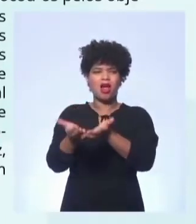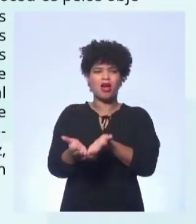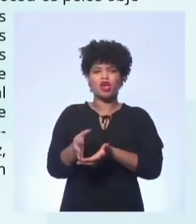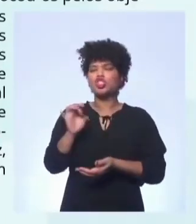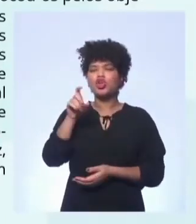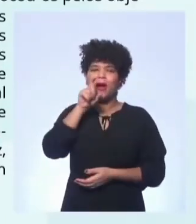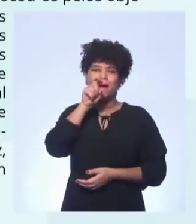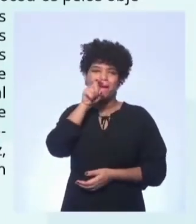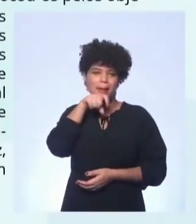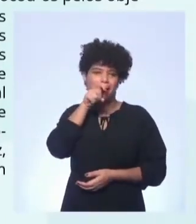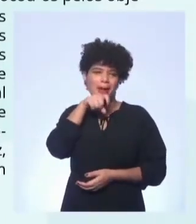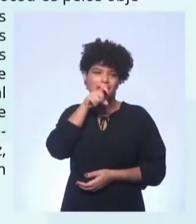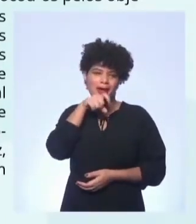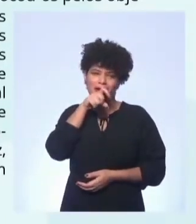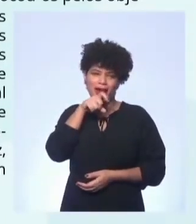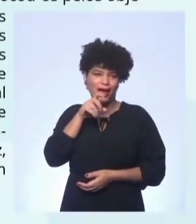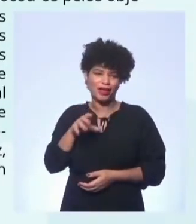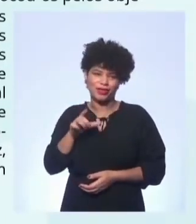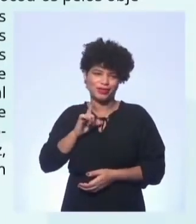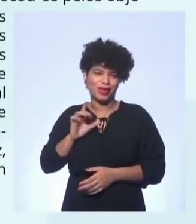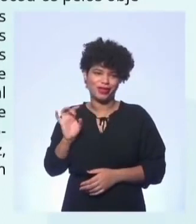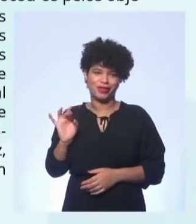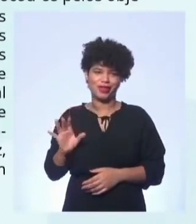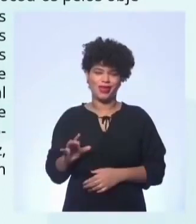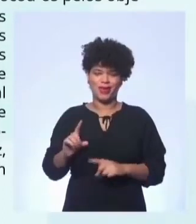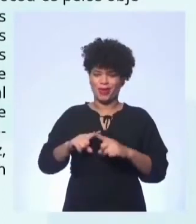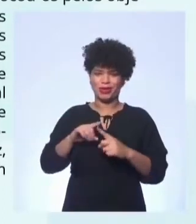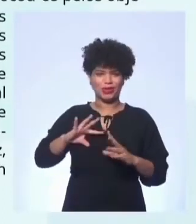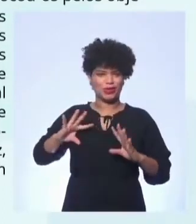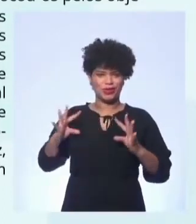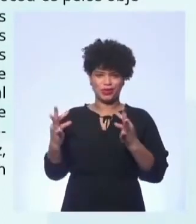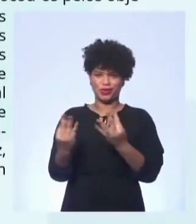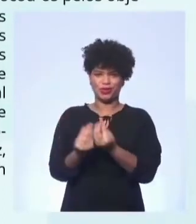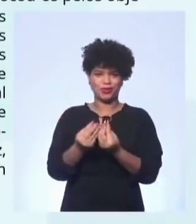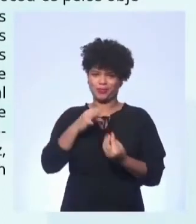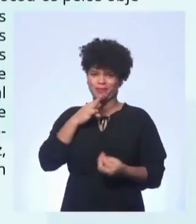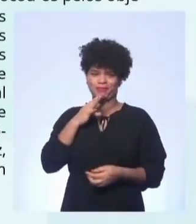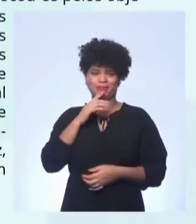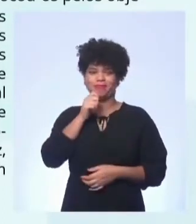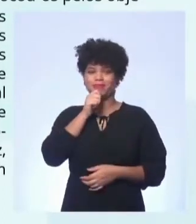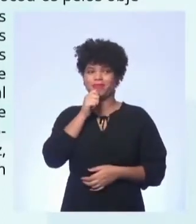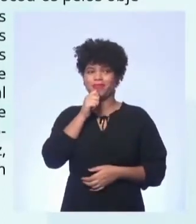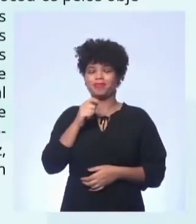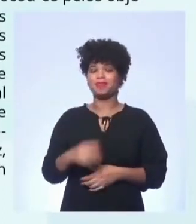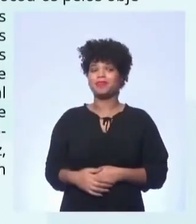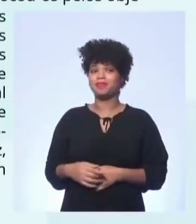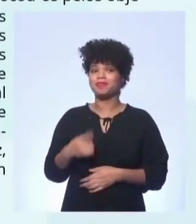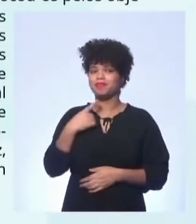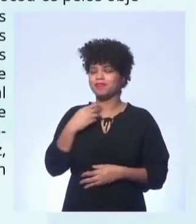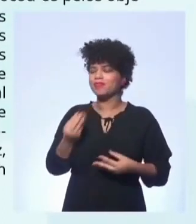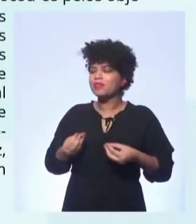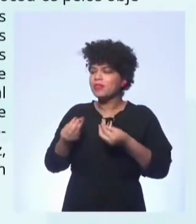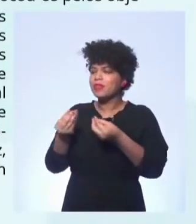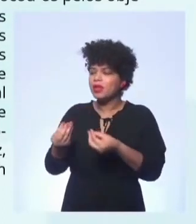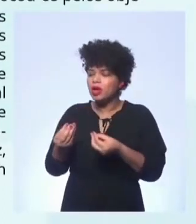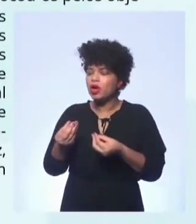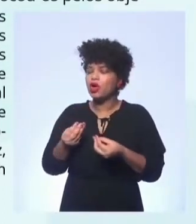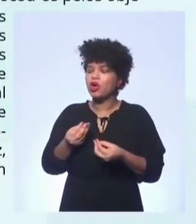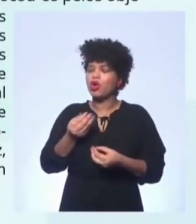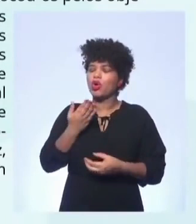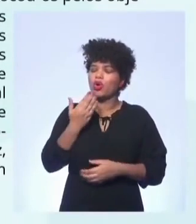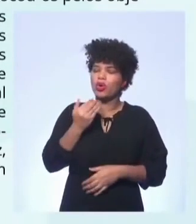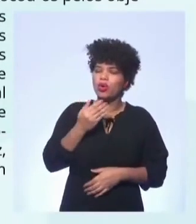de um papagaio que o capitão trazia consigo. Ofereceram-lhes comida e vinho,